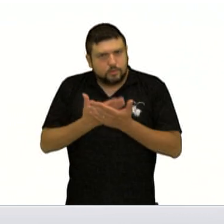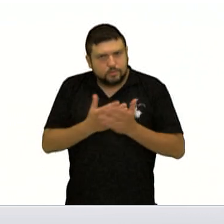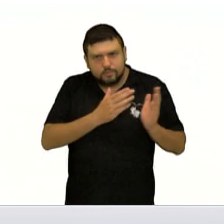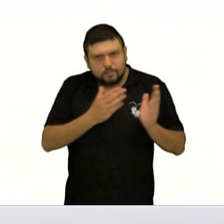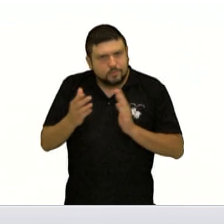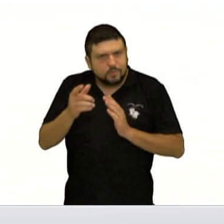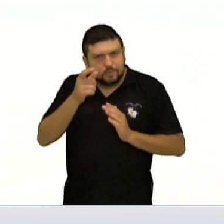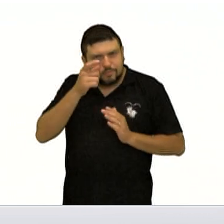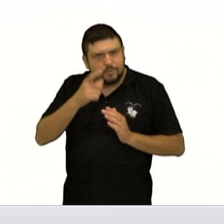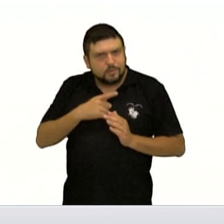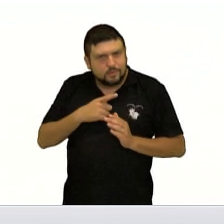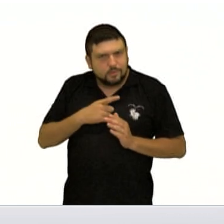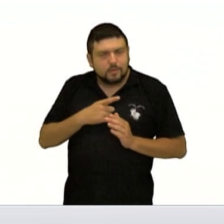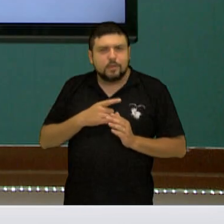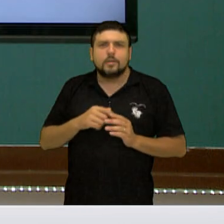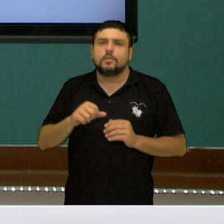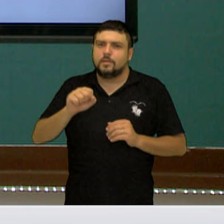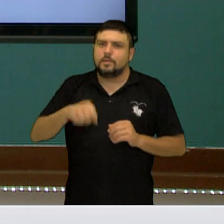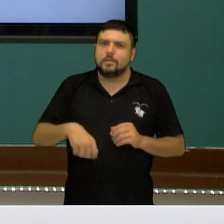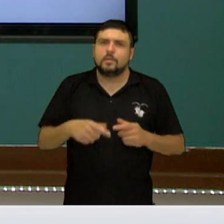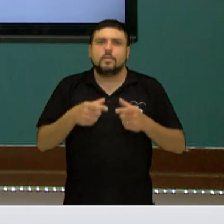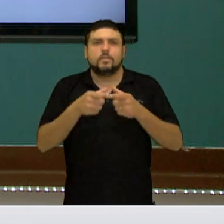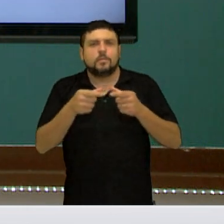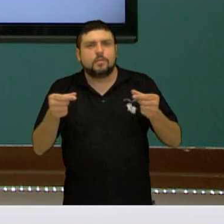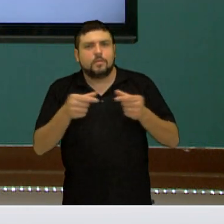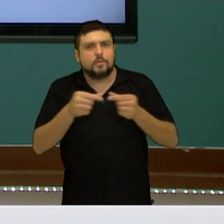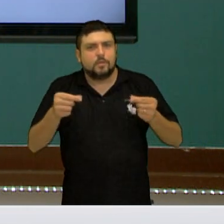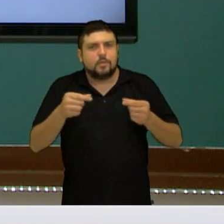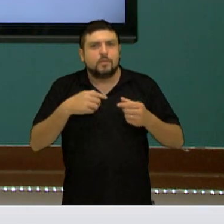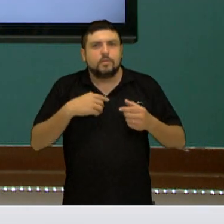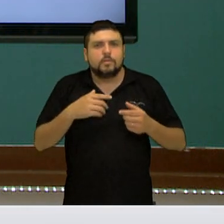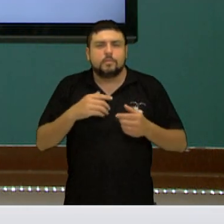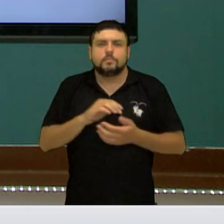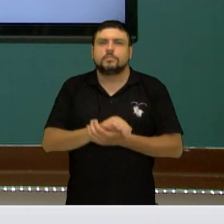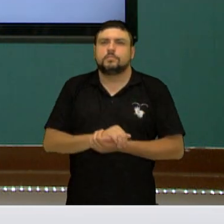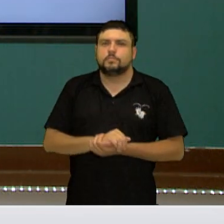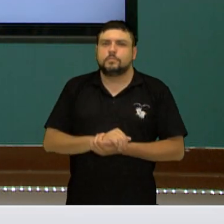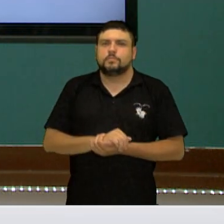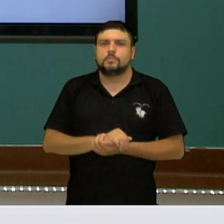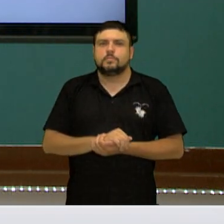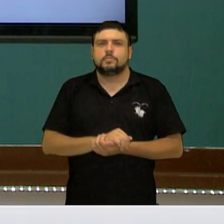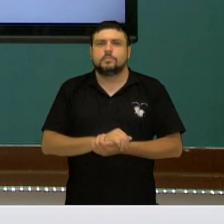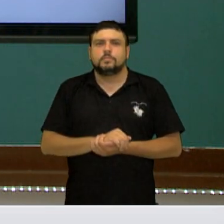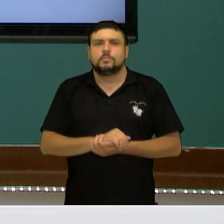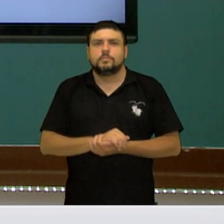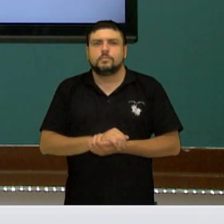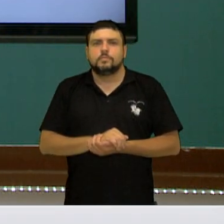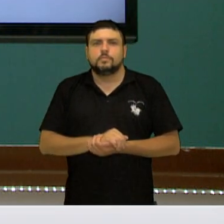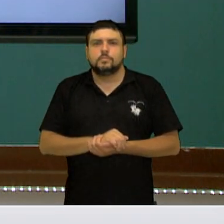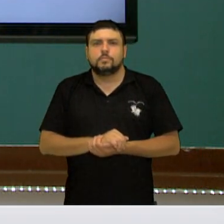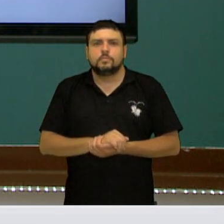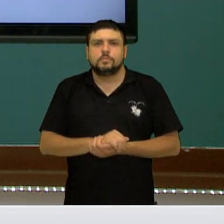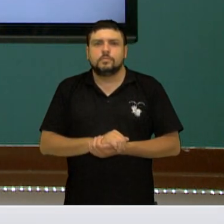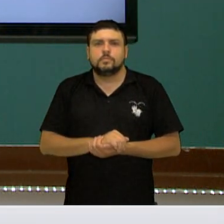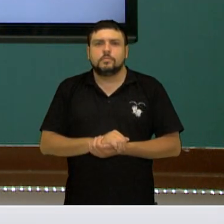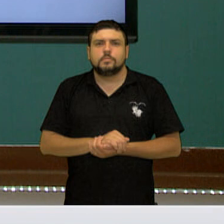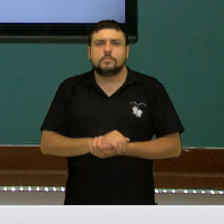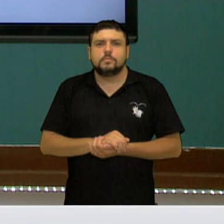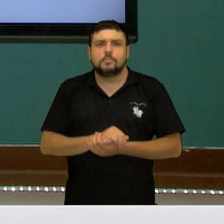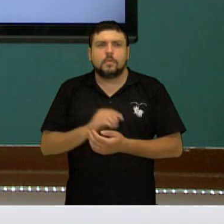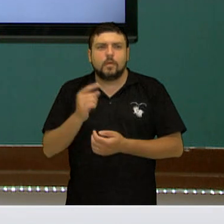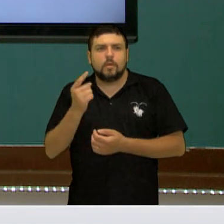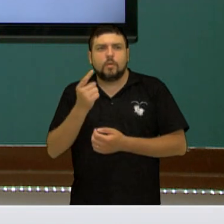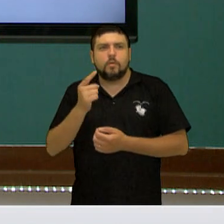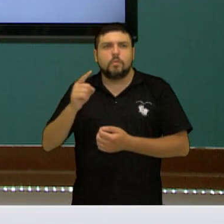Vimos, né? Ou, se for no caso dos japoneses, o inclinar do tronco inteiro. Vimos. Então, esse é o terceiro. E